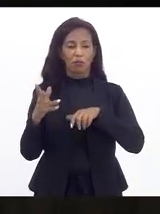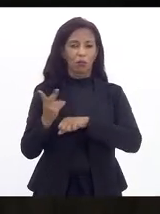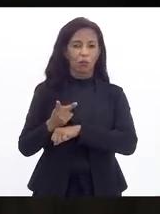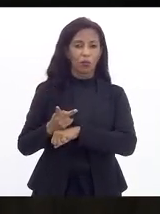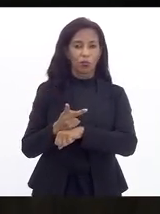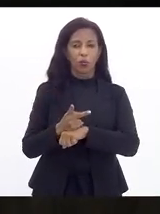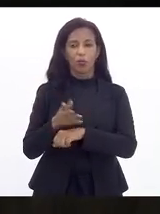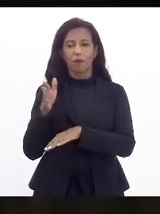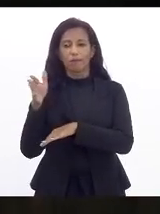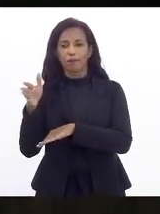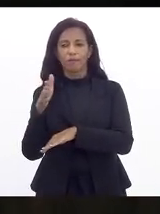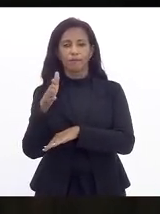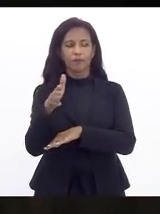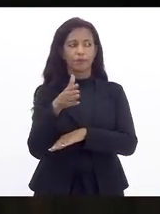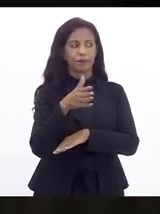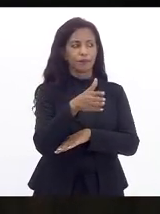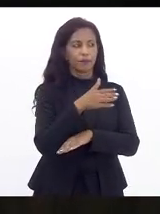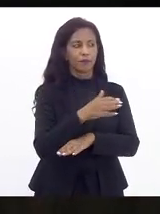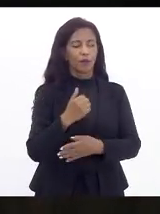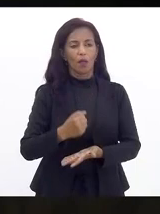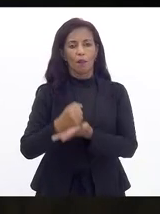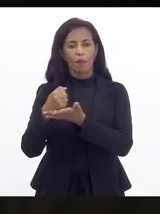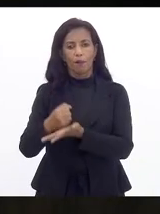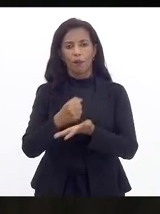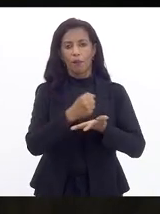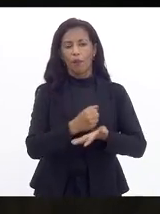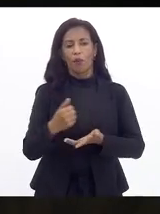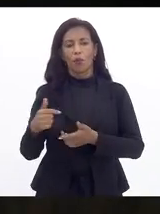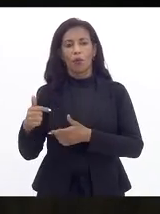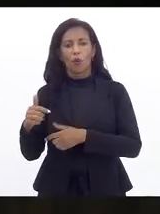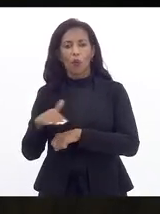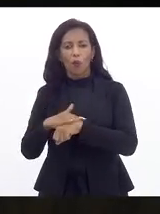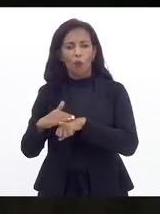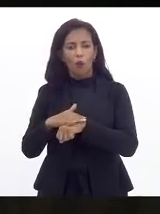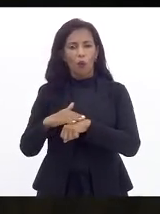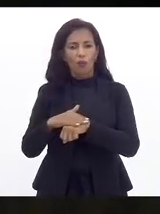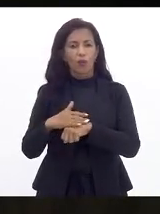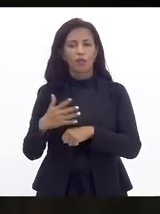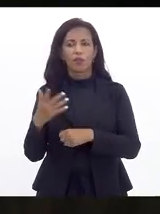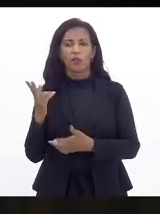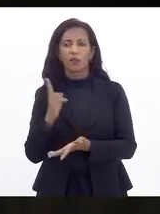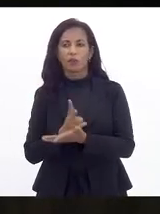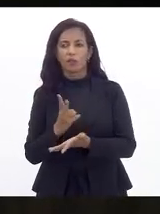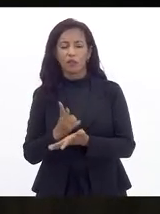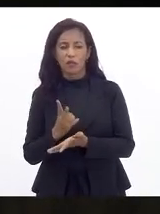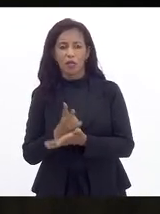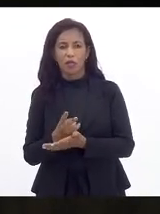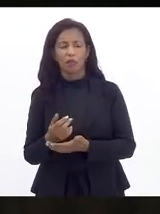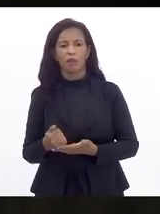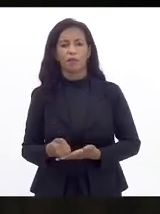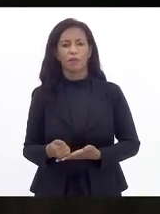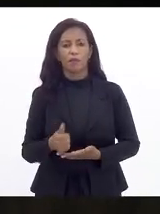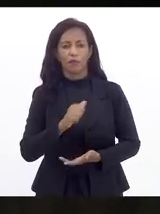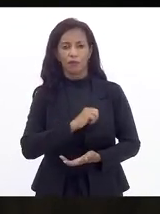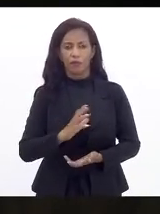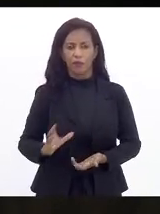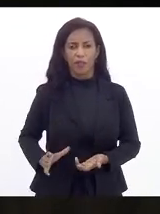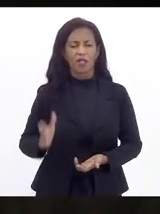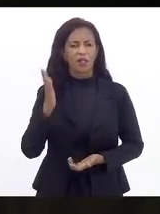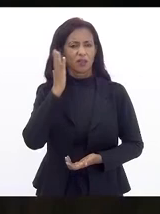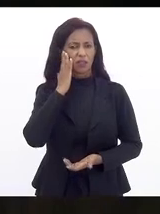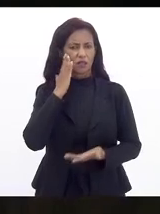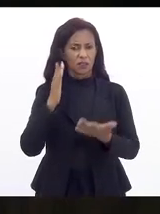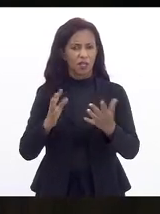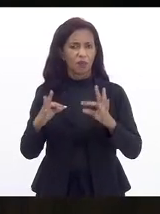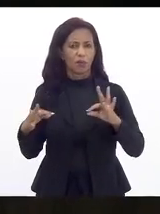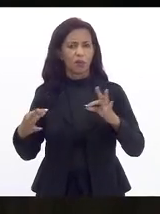de gabinete em gabinete o apoio, conversando sempre, sendo muito bem recebida pelo presidente André Siciliano aqui,